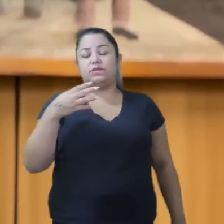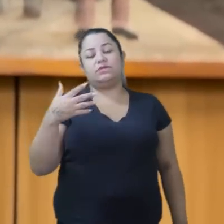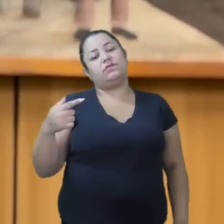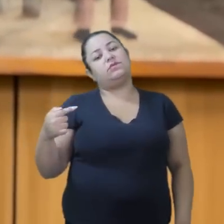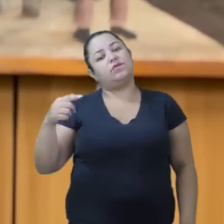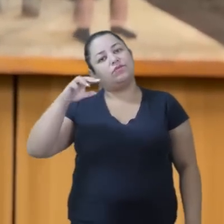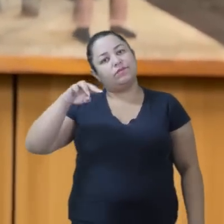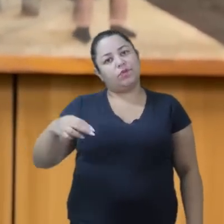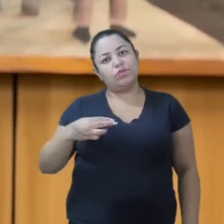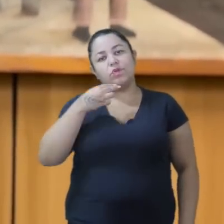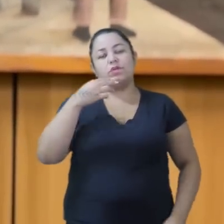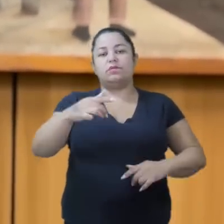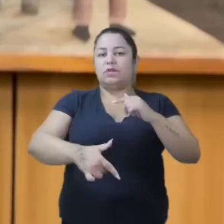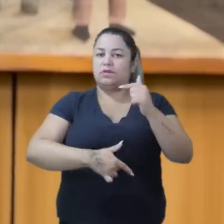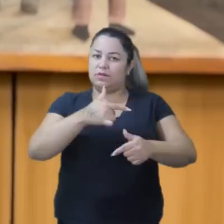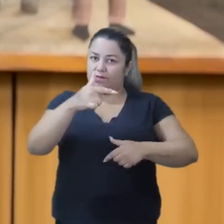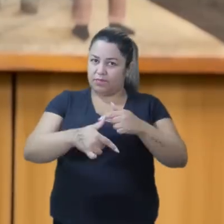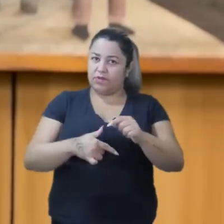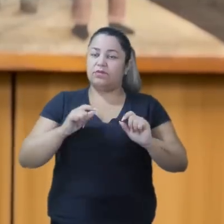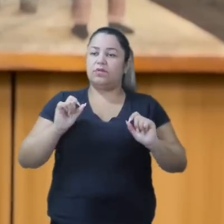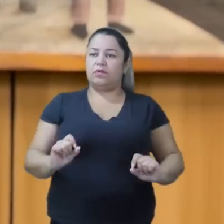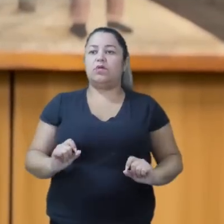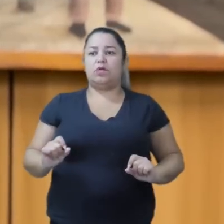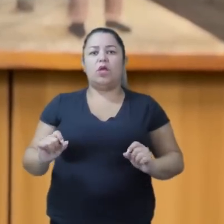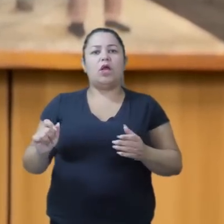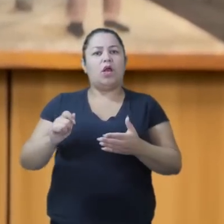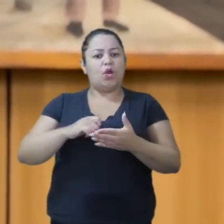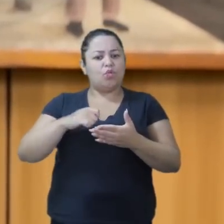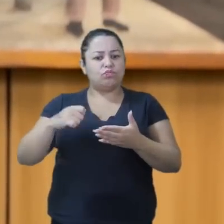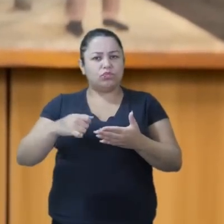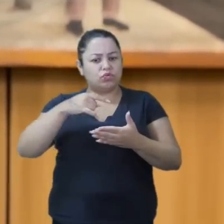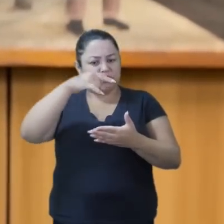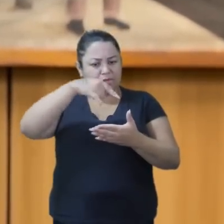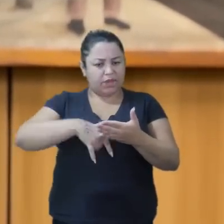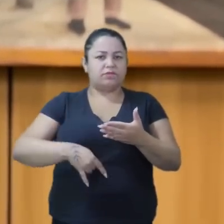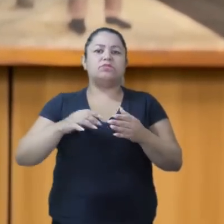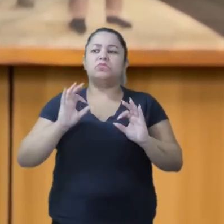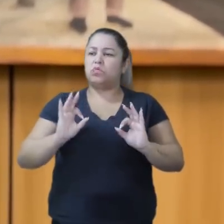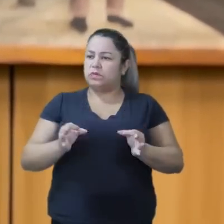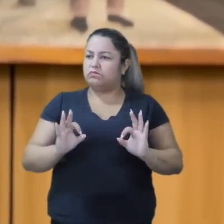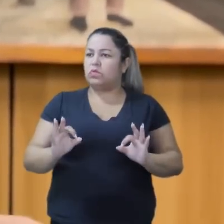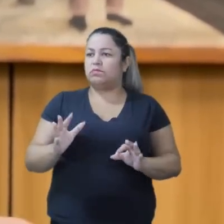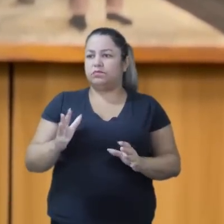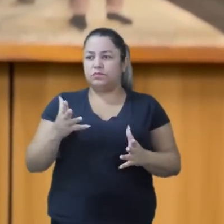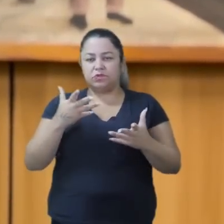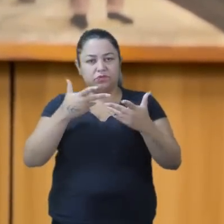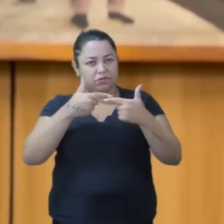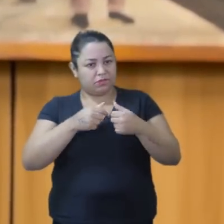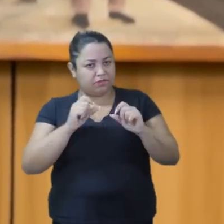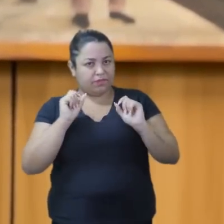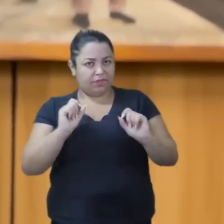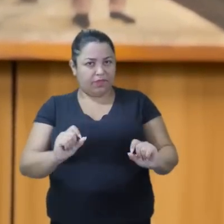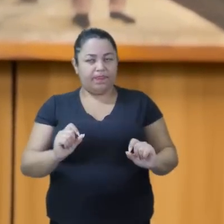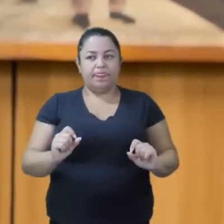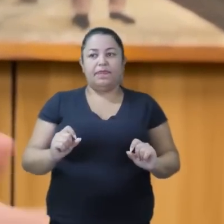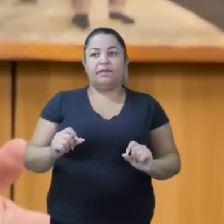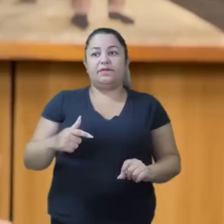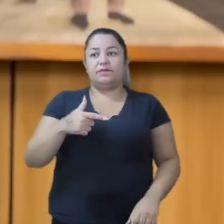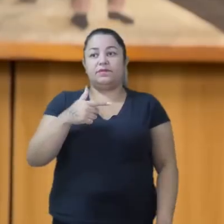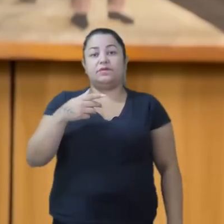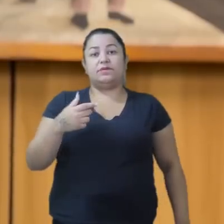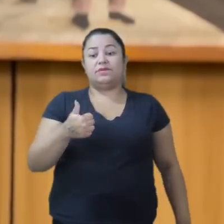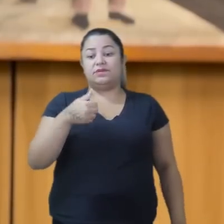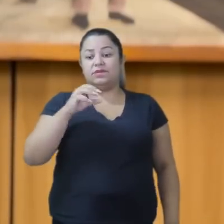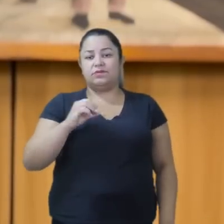milhões de trabalhadores e trabalhadoras com carteira assinada, registrada, bonitinho. E uma massa de ocupados de 103